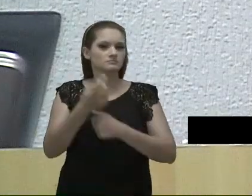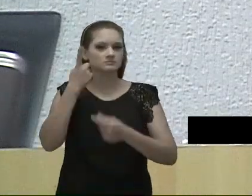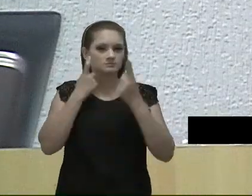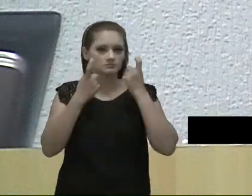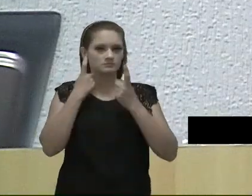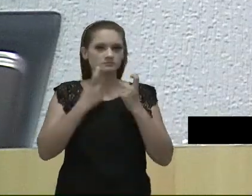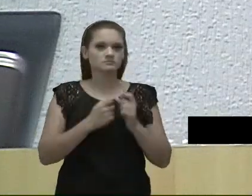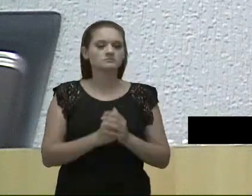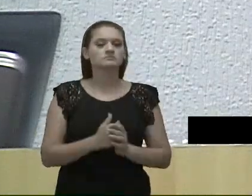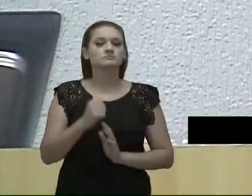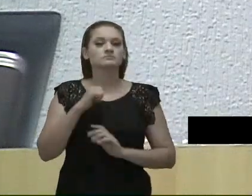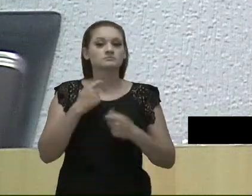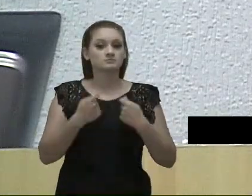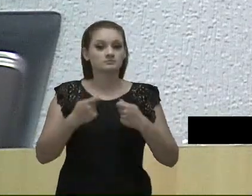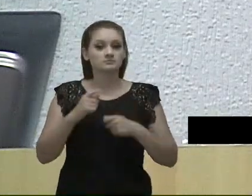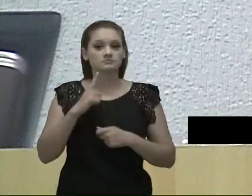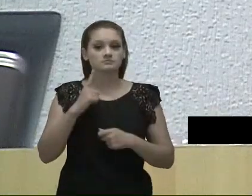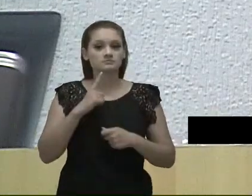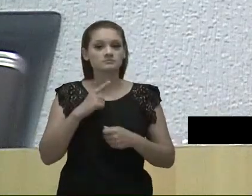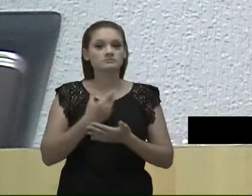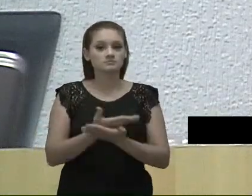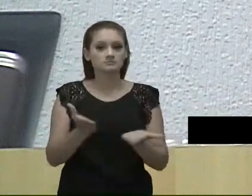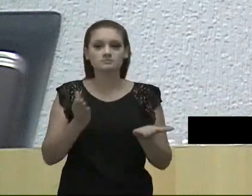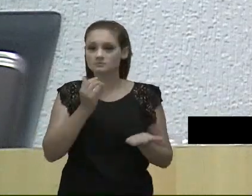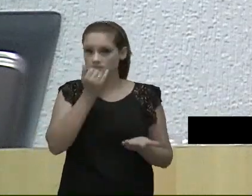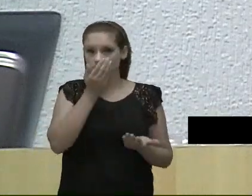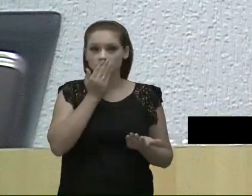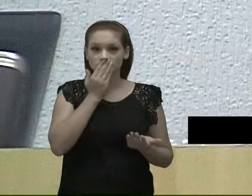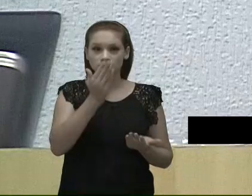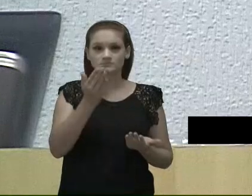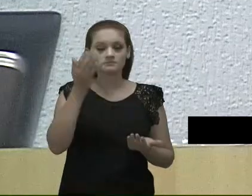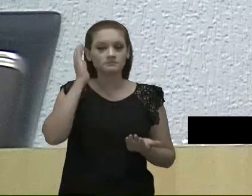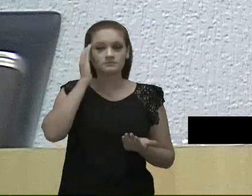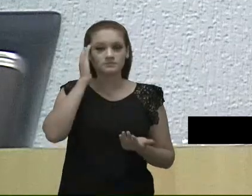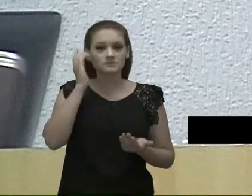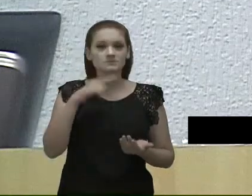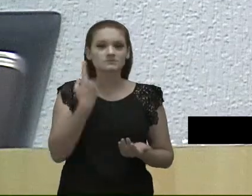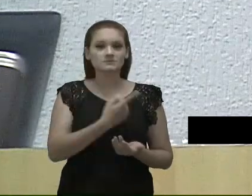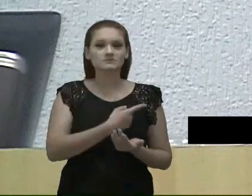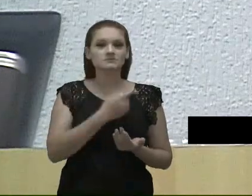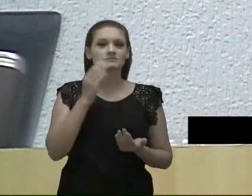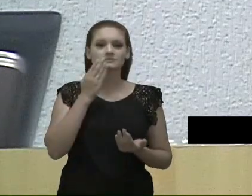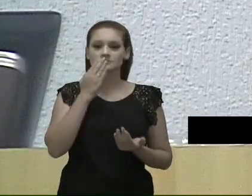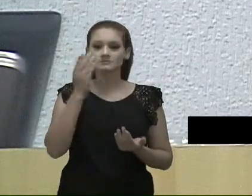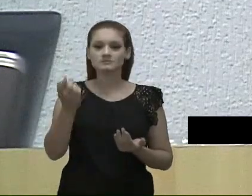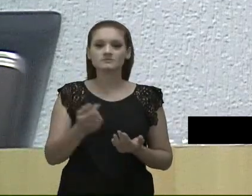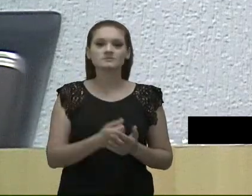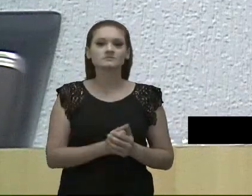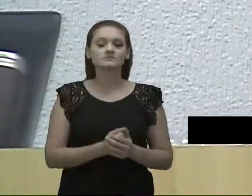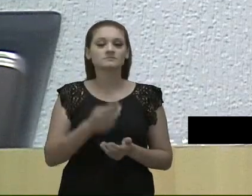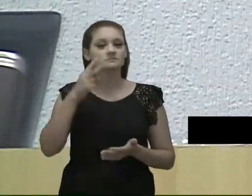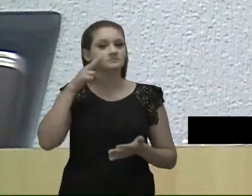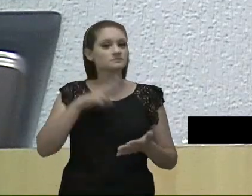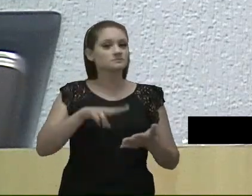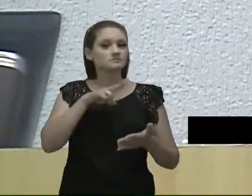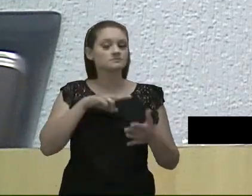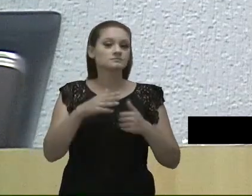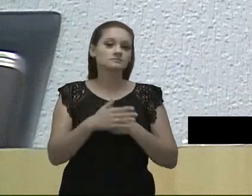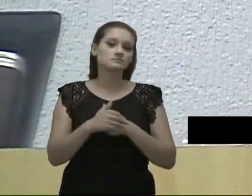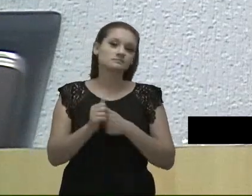que também nós devemos ter. E fica aqui para você um pedido, Renata, porque eu sei que quando a gente pede, você corre, é para você olhar com